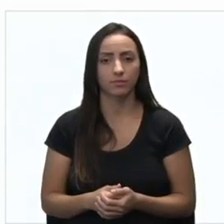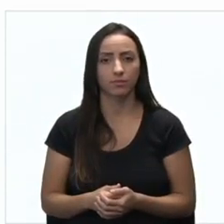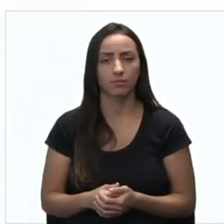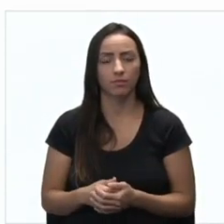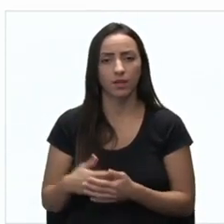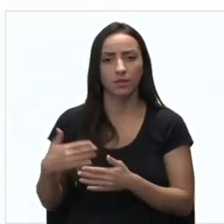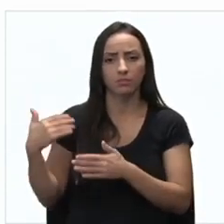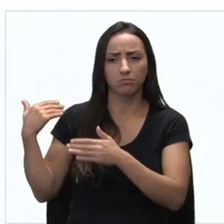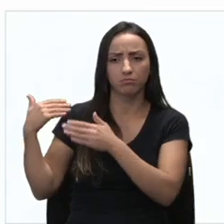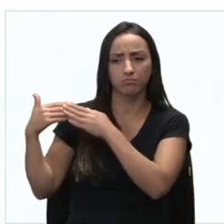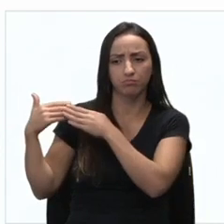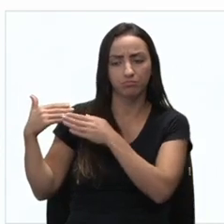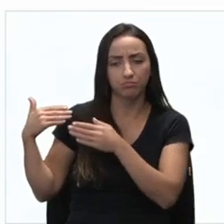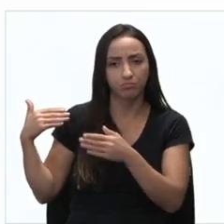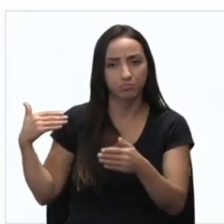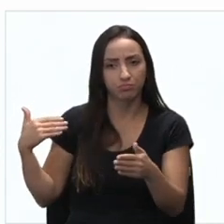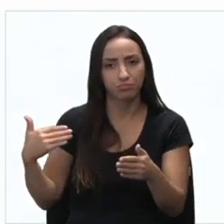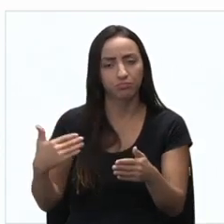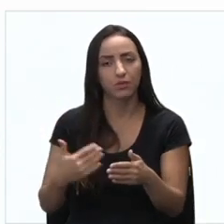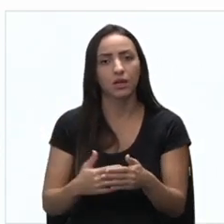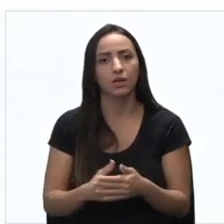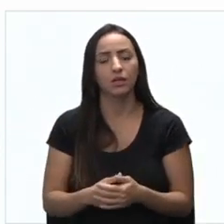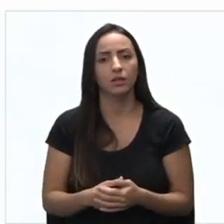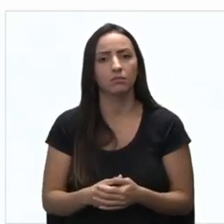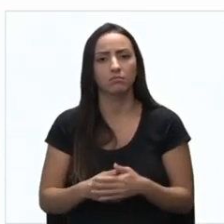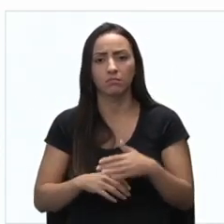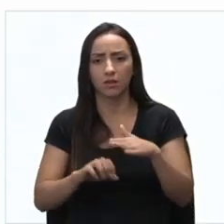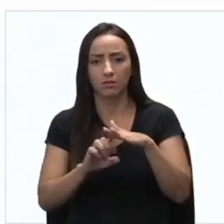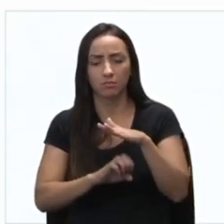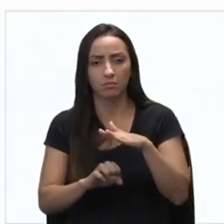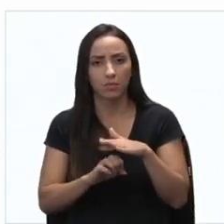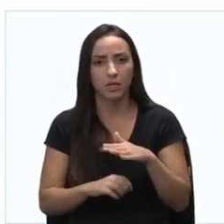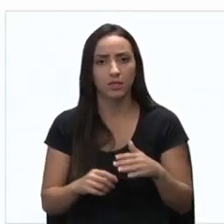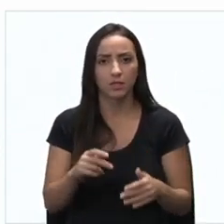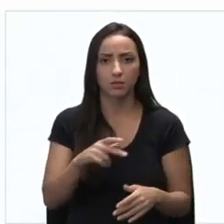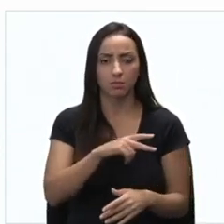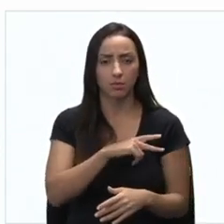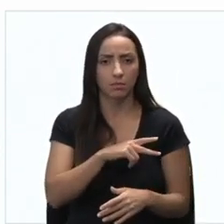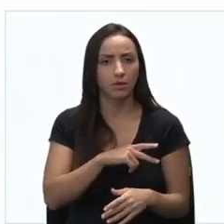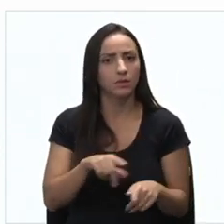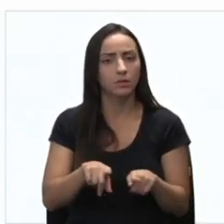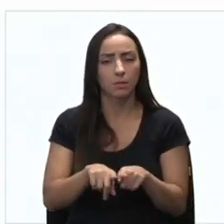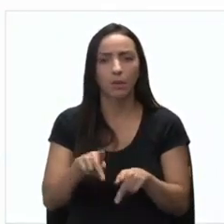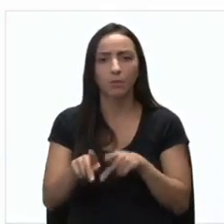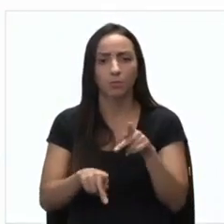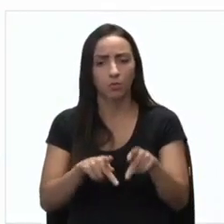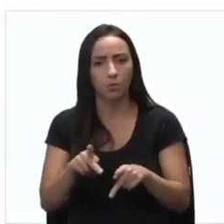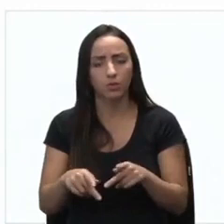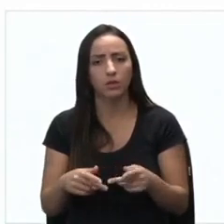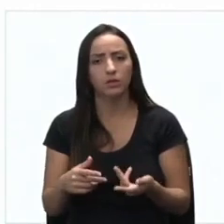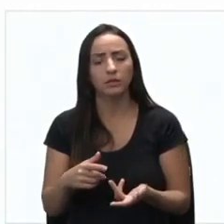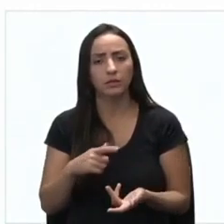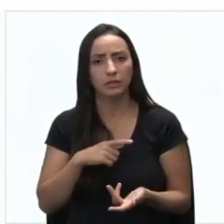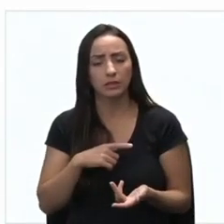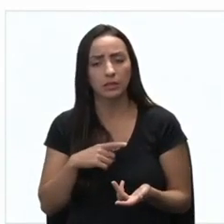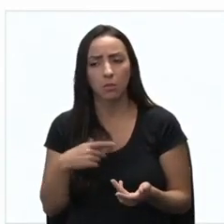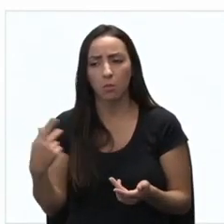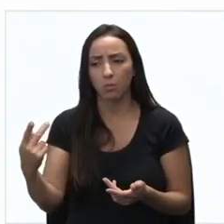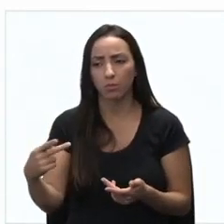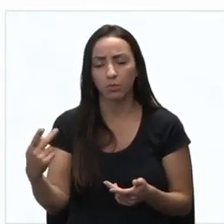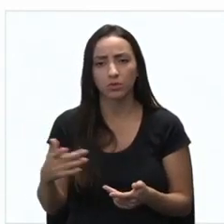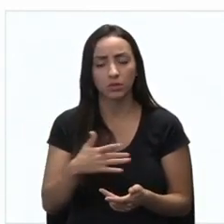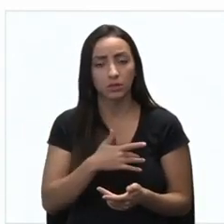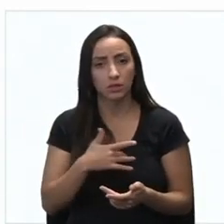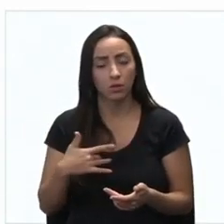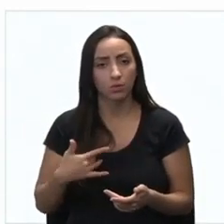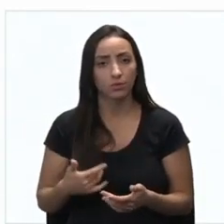de um extenso período histórico, organizações públicas e privadas implantaram políticas de saúde